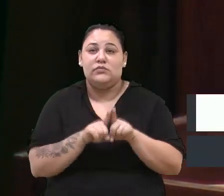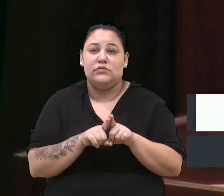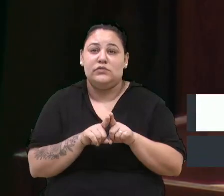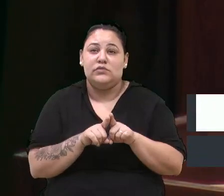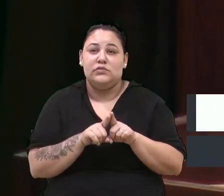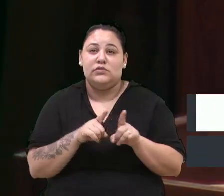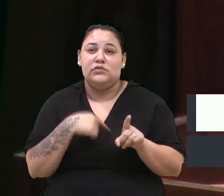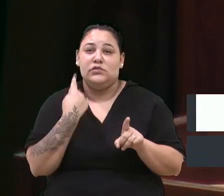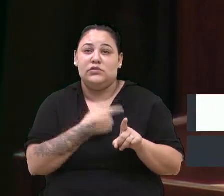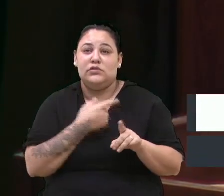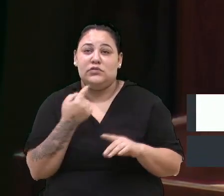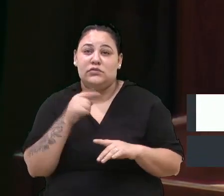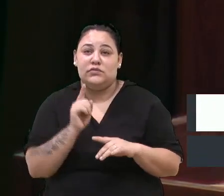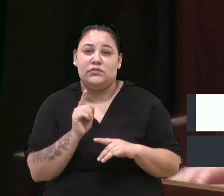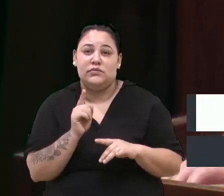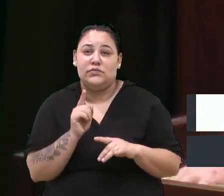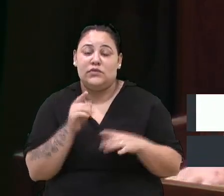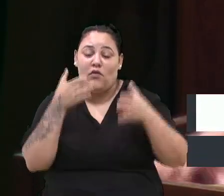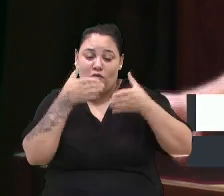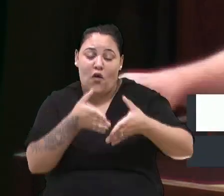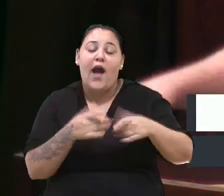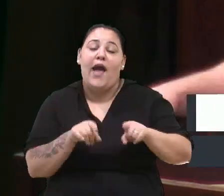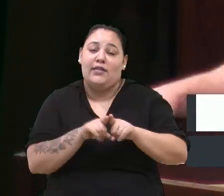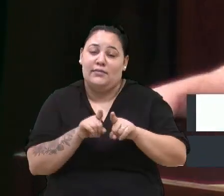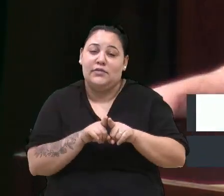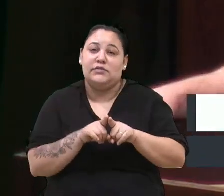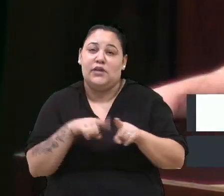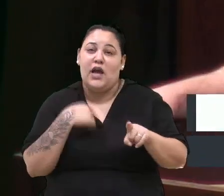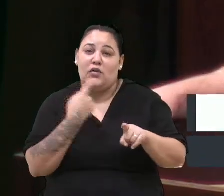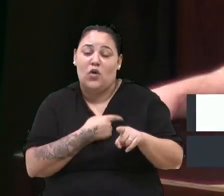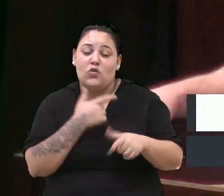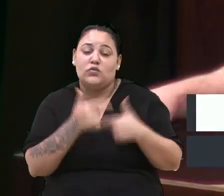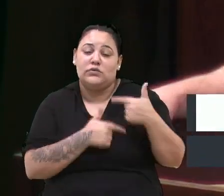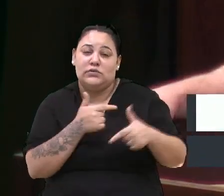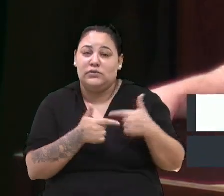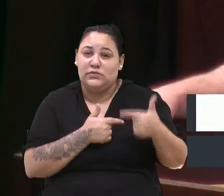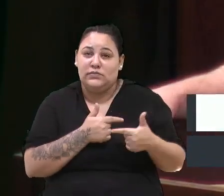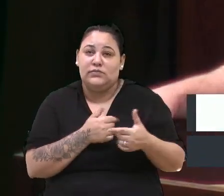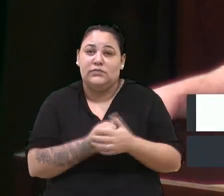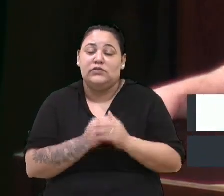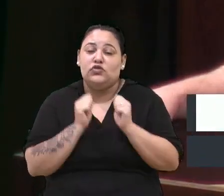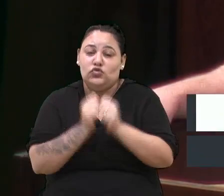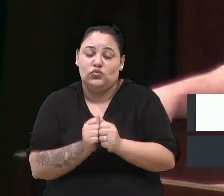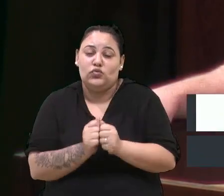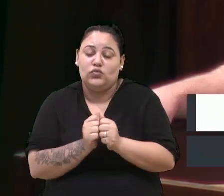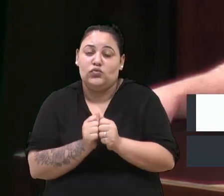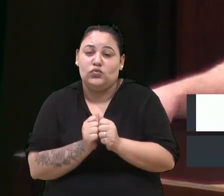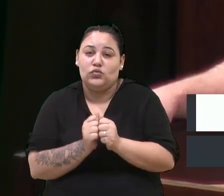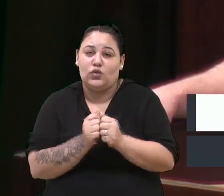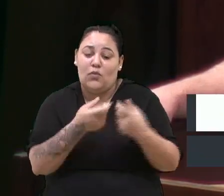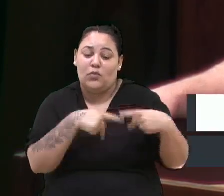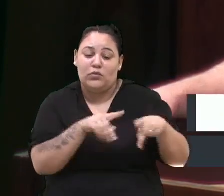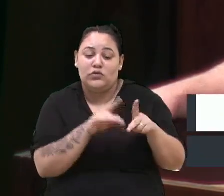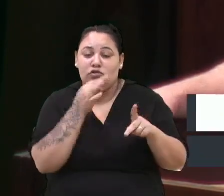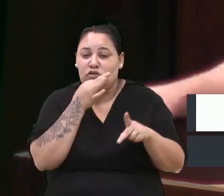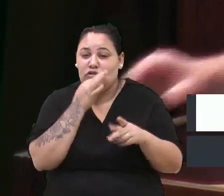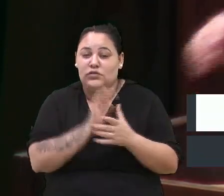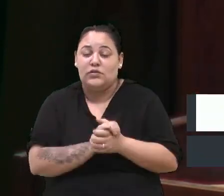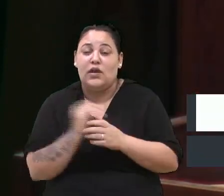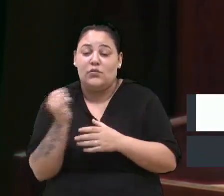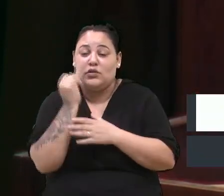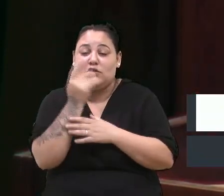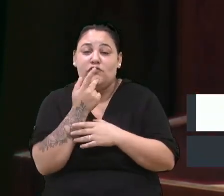vamos focar também a nossa atuação como legislador. Importante dizer que também